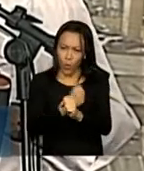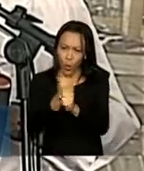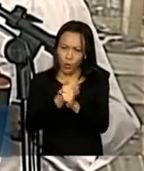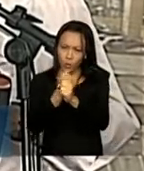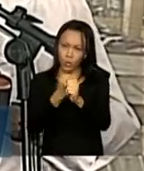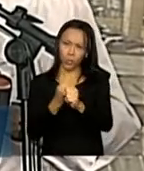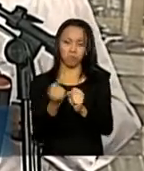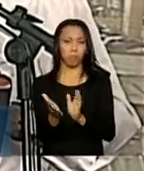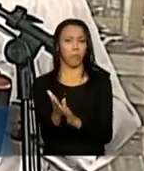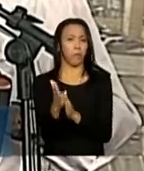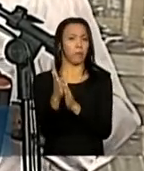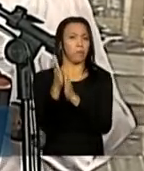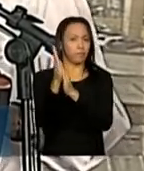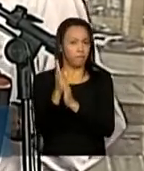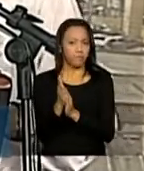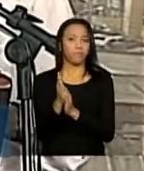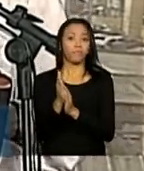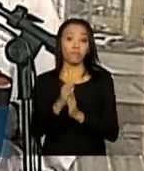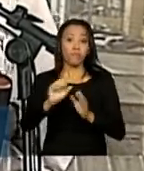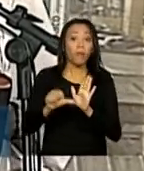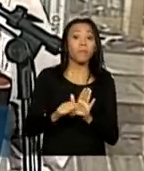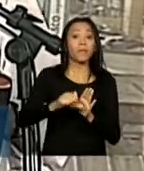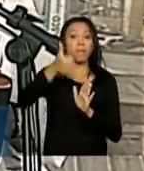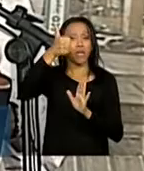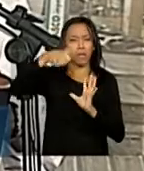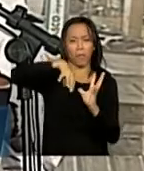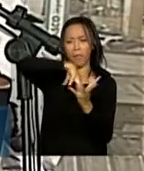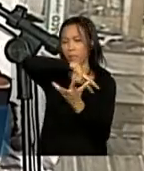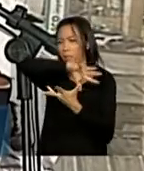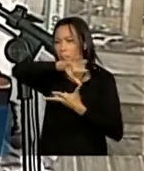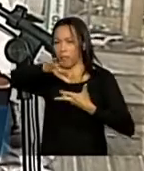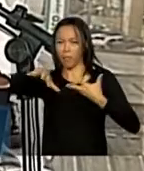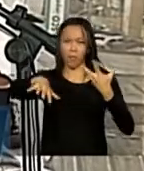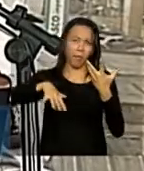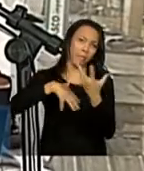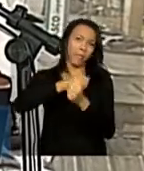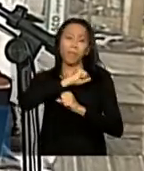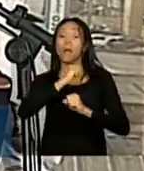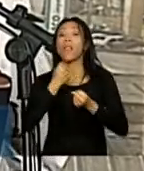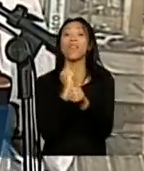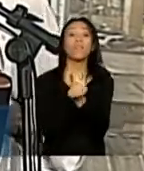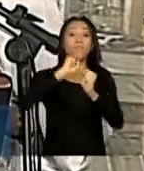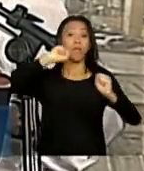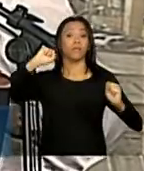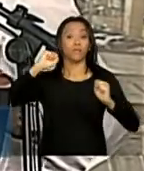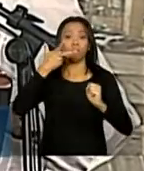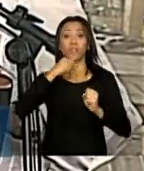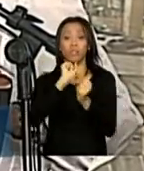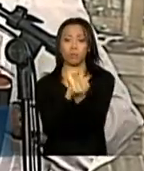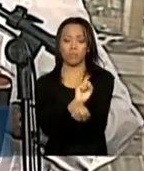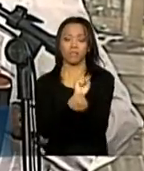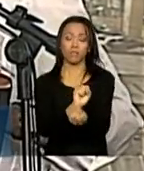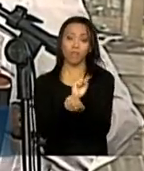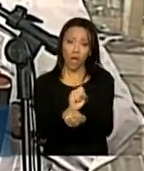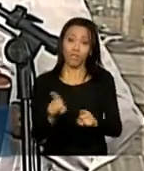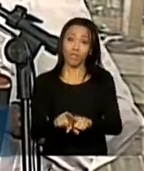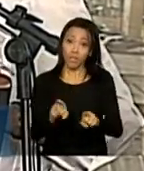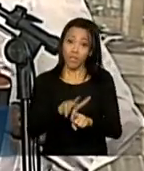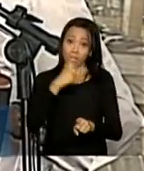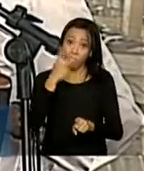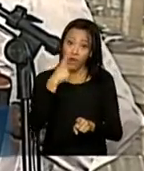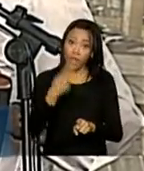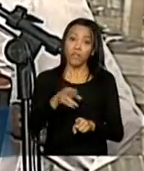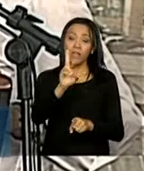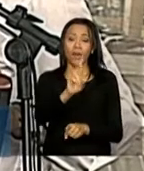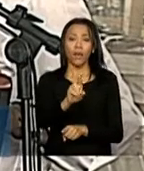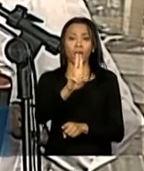esse momento maior, porque foi a primeira revolta que falava da libertação dos escravos e já falava da República. Foi a